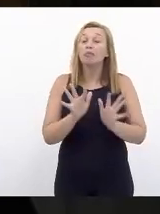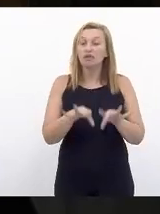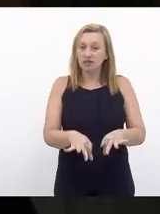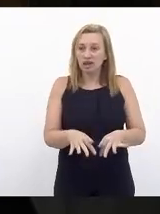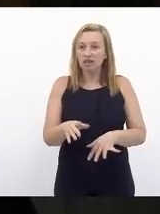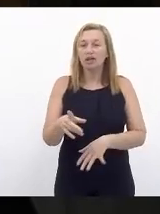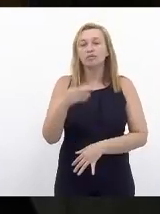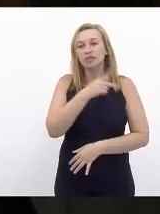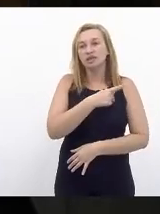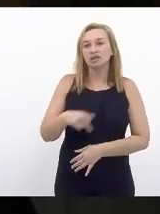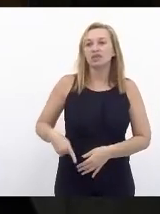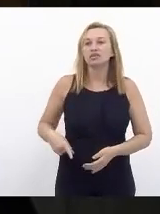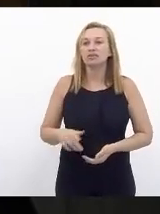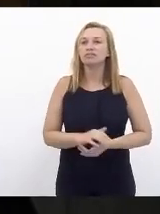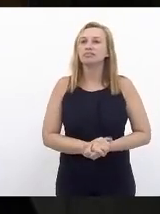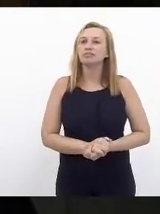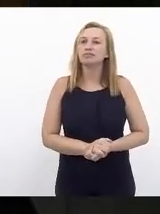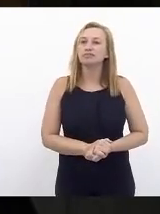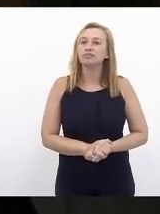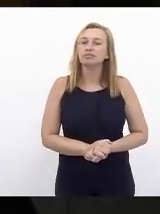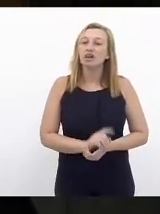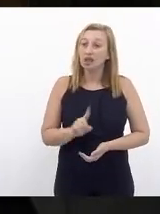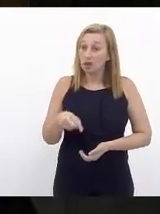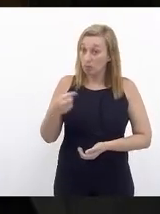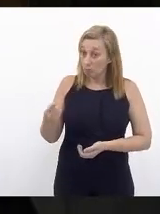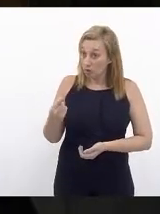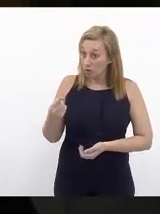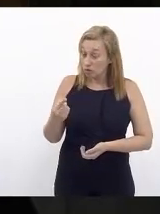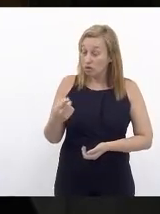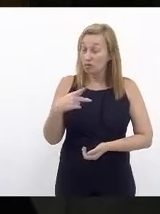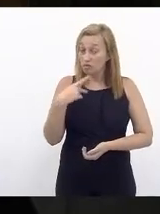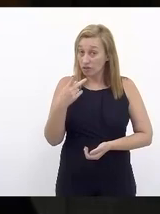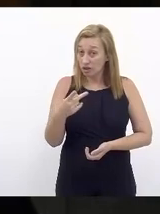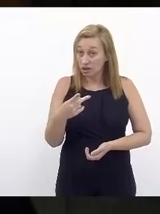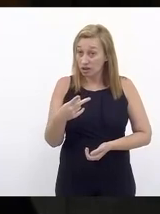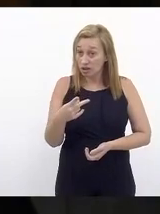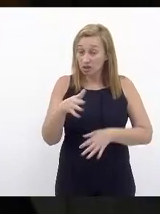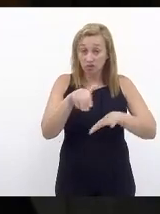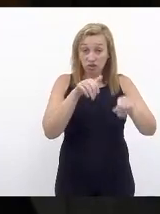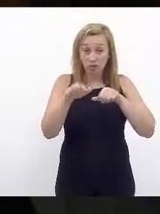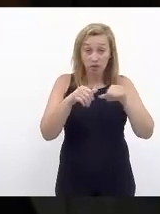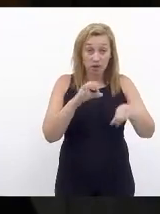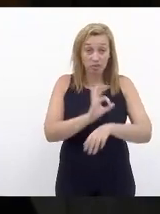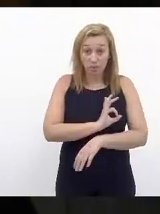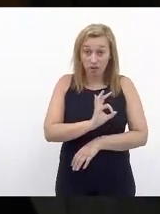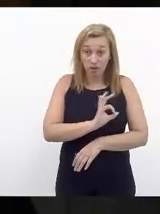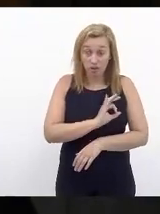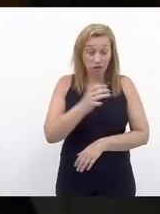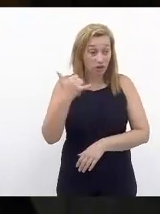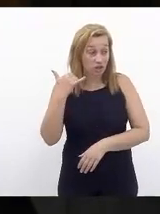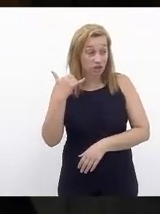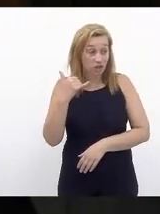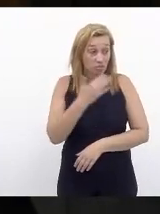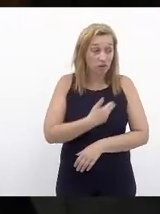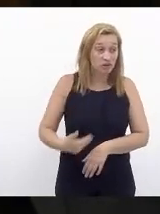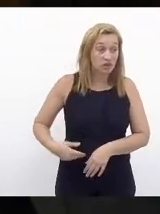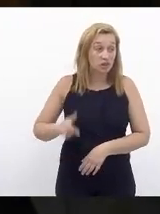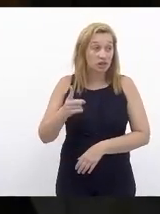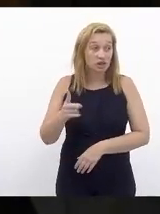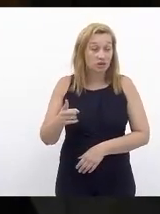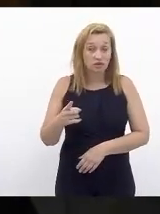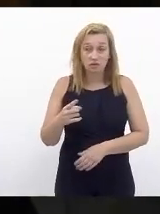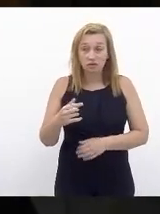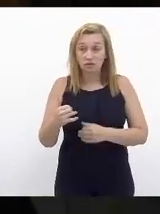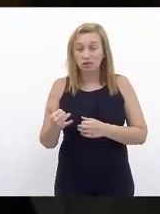finalizar, presidente, depois que eu toquei o rebu, que eu chamei a polícia, que eu liguei para o governador e não fui atendido,